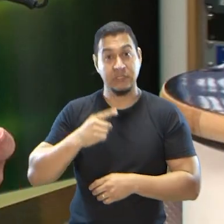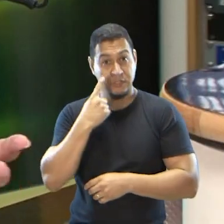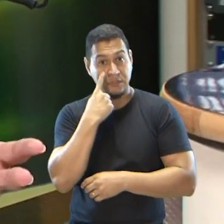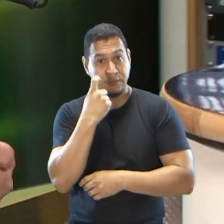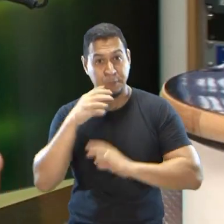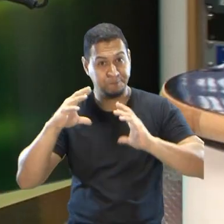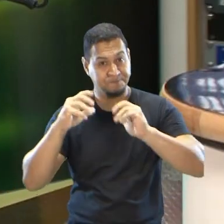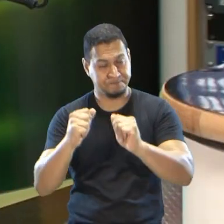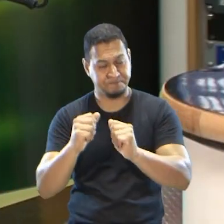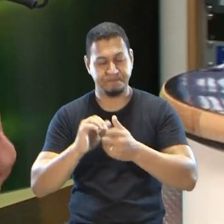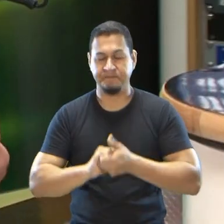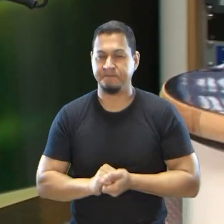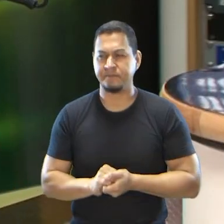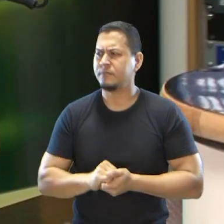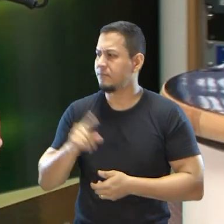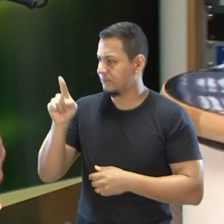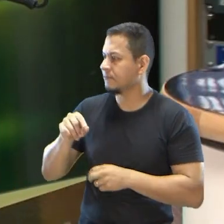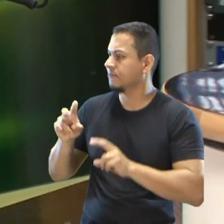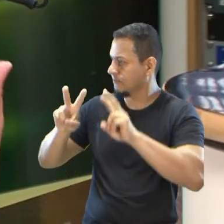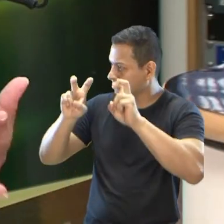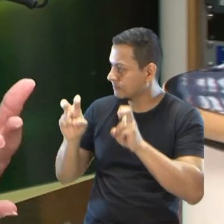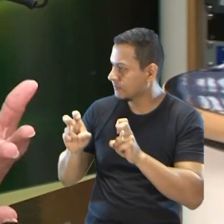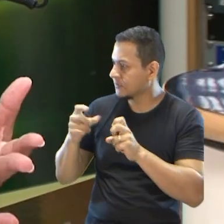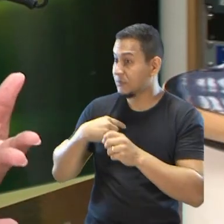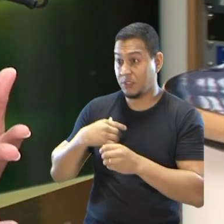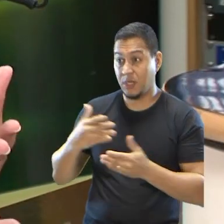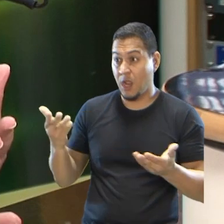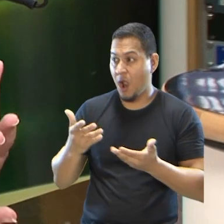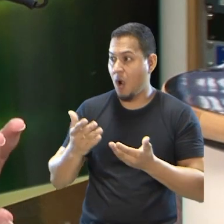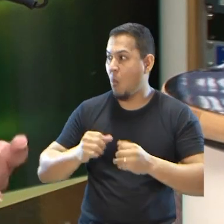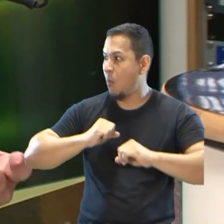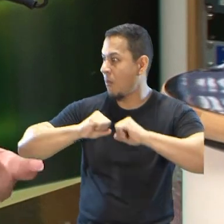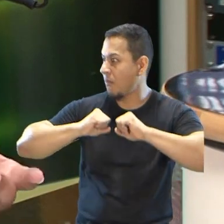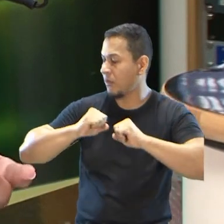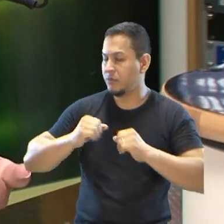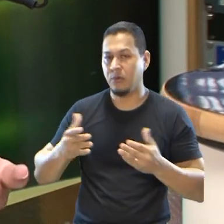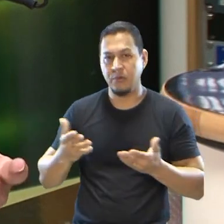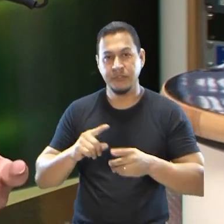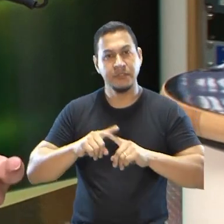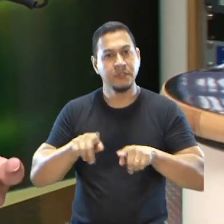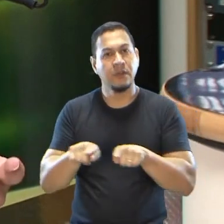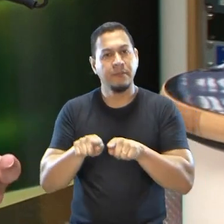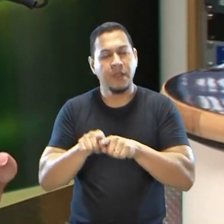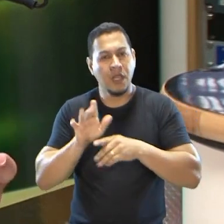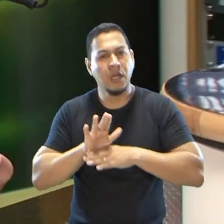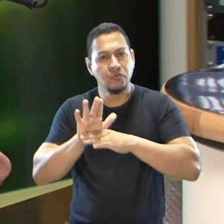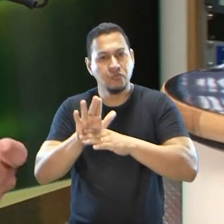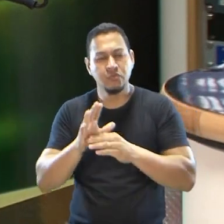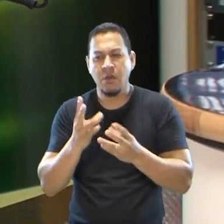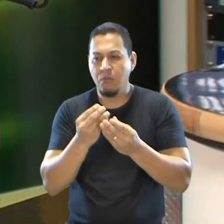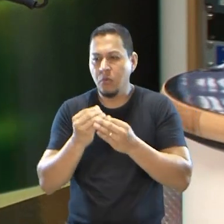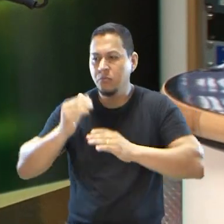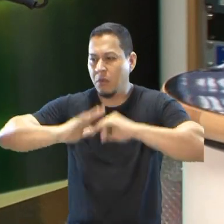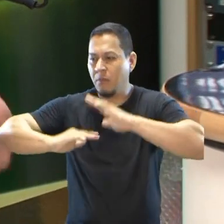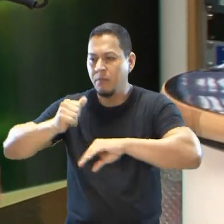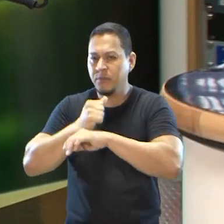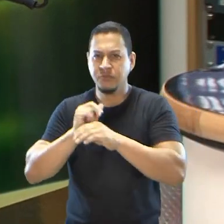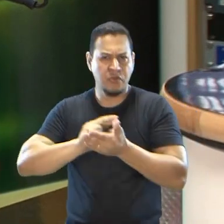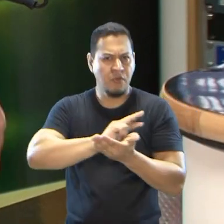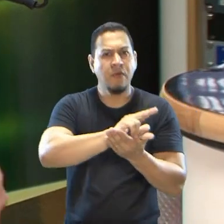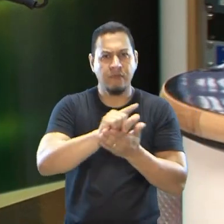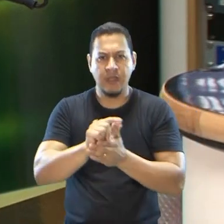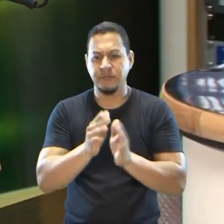tema que, como você falou, está bastante em alta agora, mas que também contribui muito profissionalmente, né? Ajuda. Exatamente.